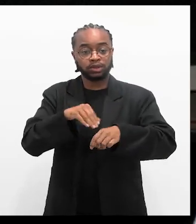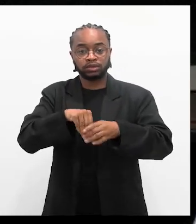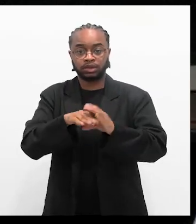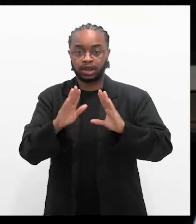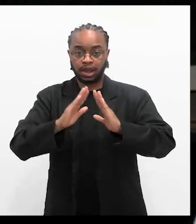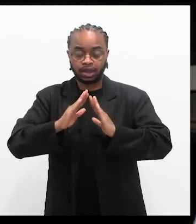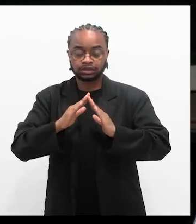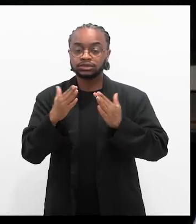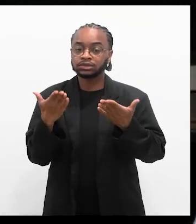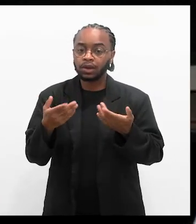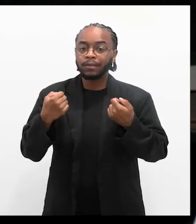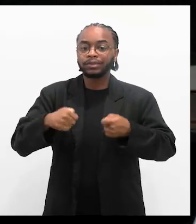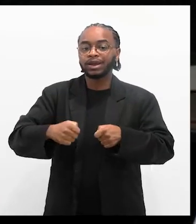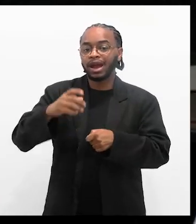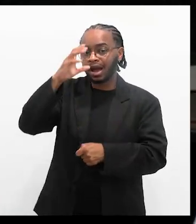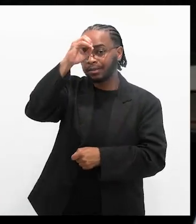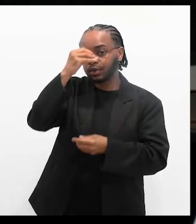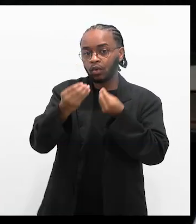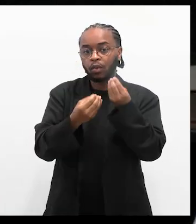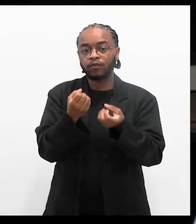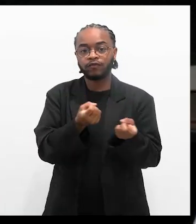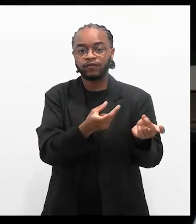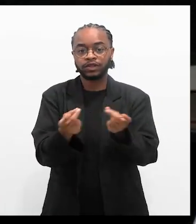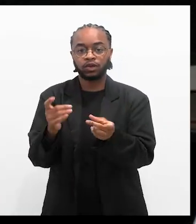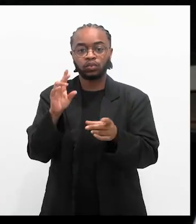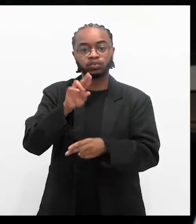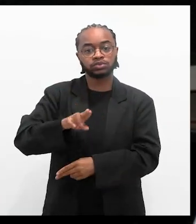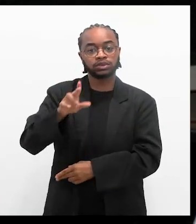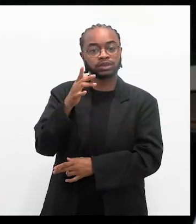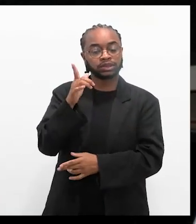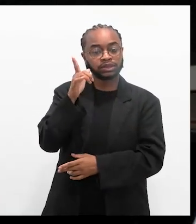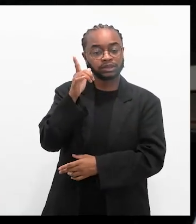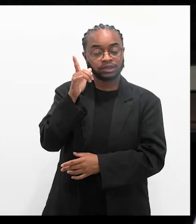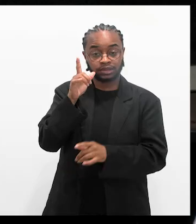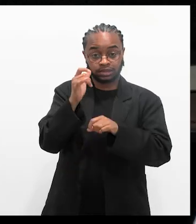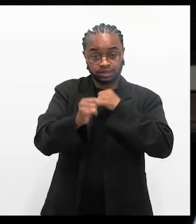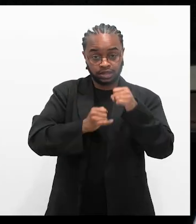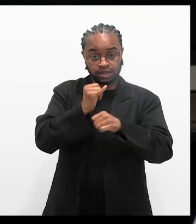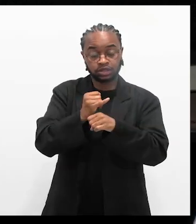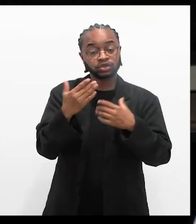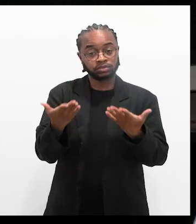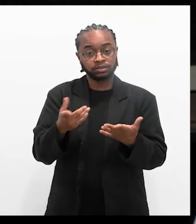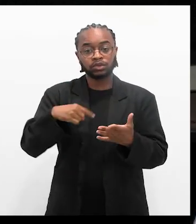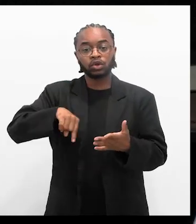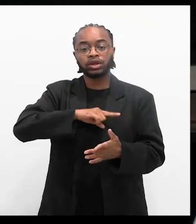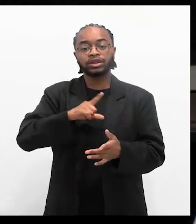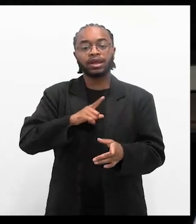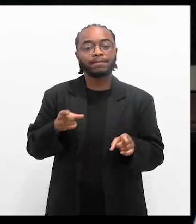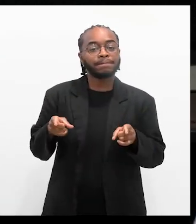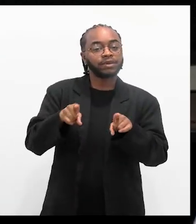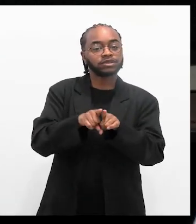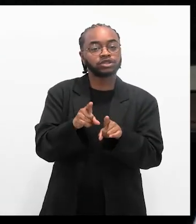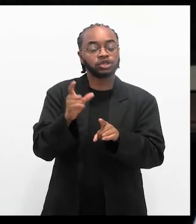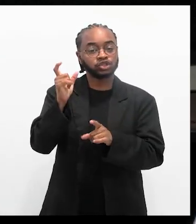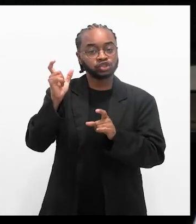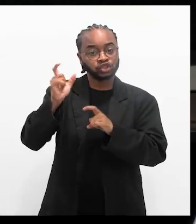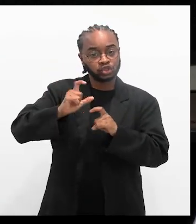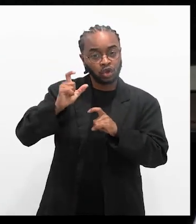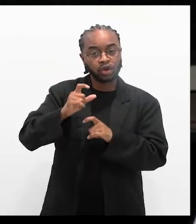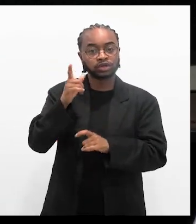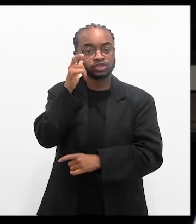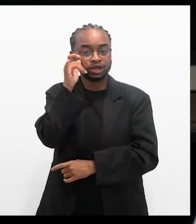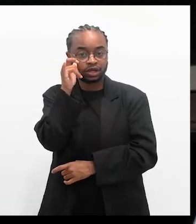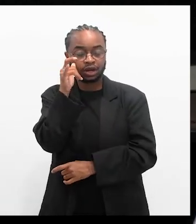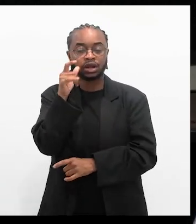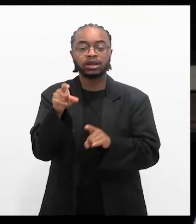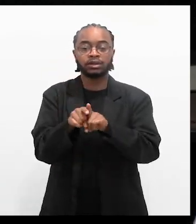de casa. Então ela aprende a vender esse produto na internet. Então a gente é parceira do TikTok, do Instagram, de todos esses canais.